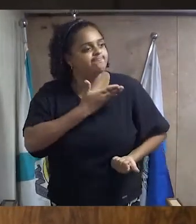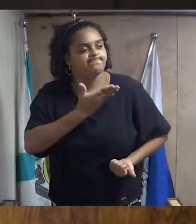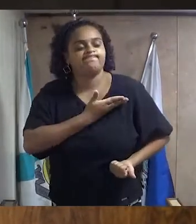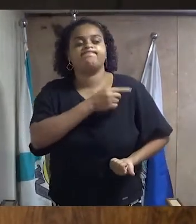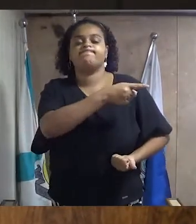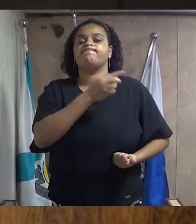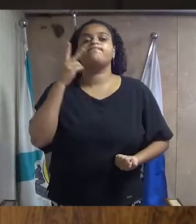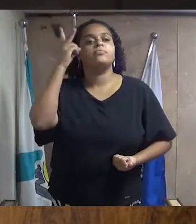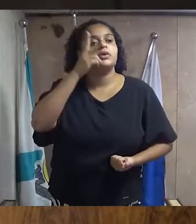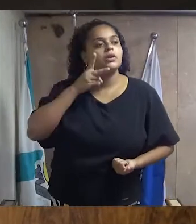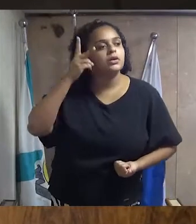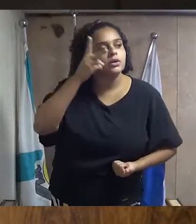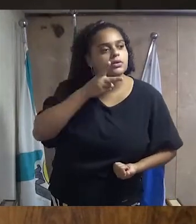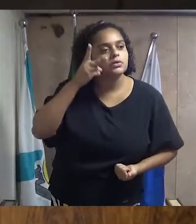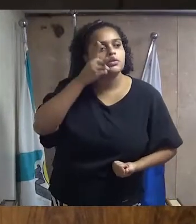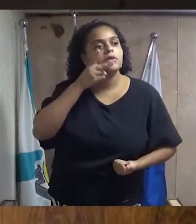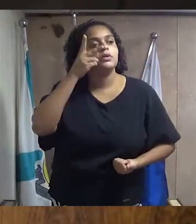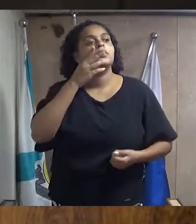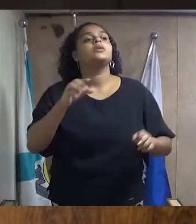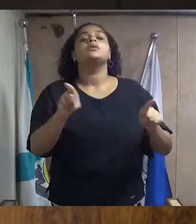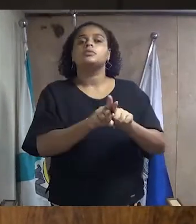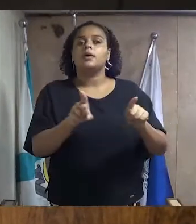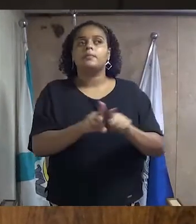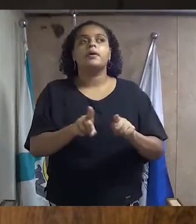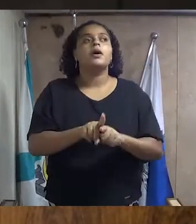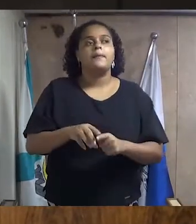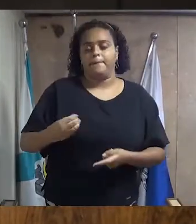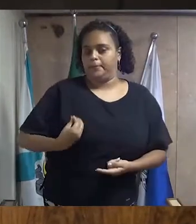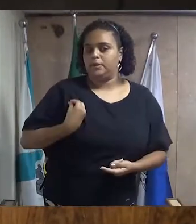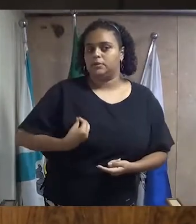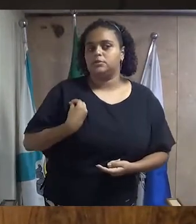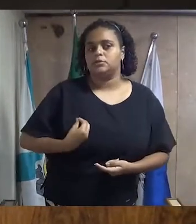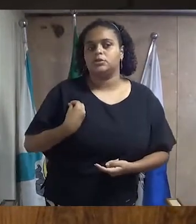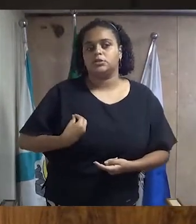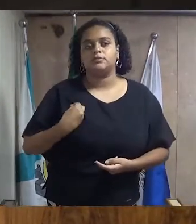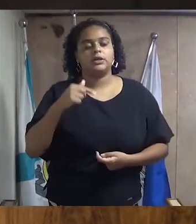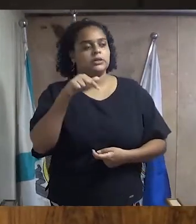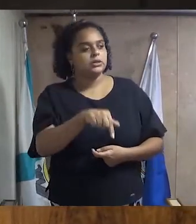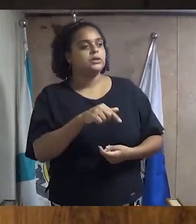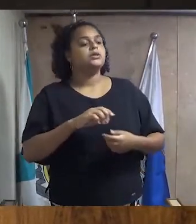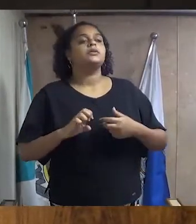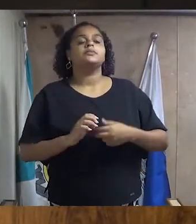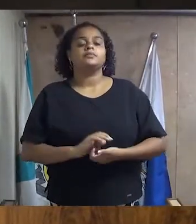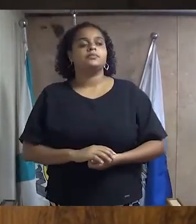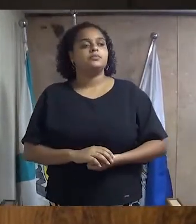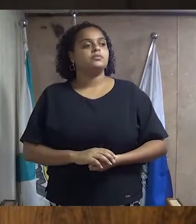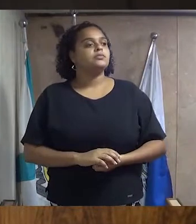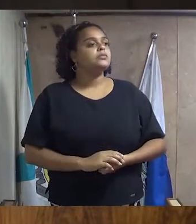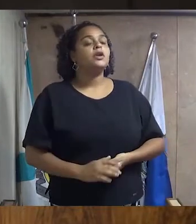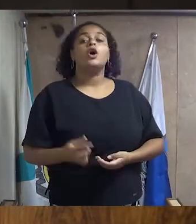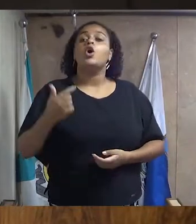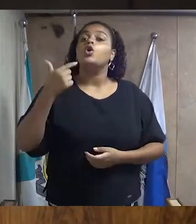vereadores e assim cumprimento a todos presentes aqui nessa casa legislativa. dia